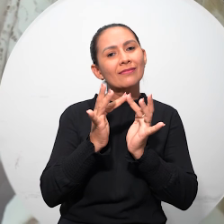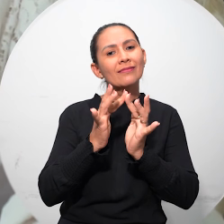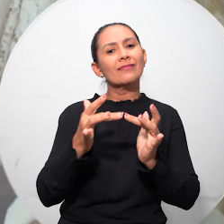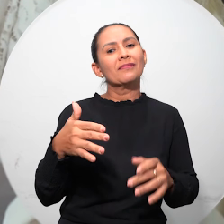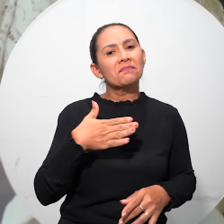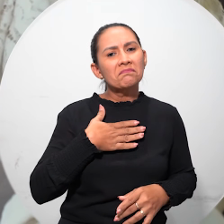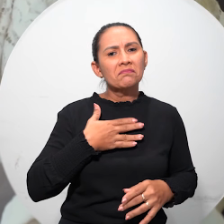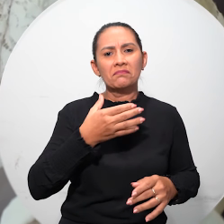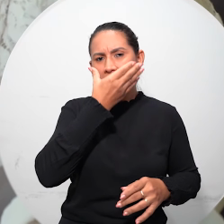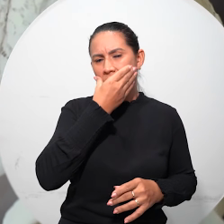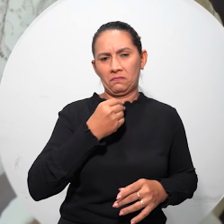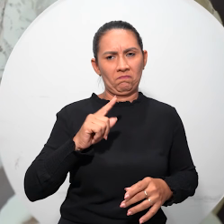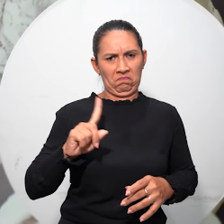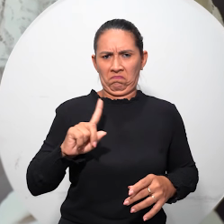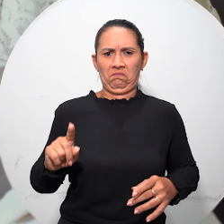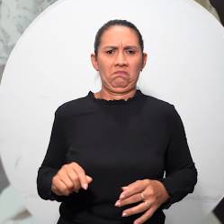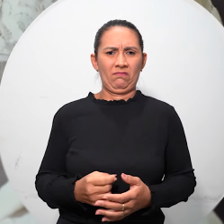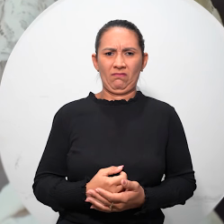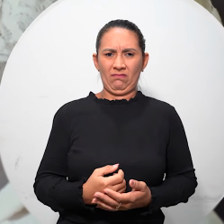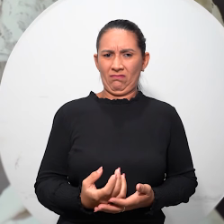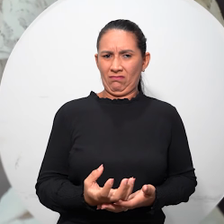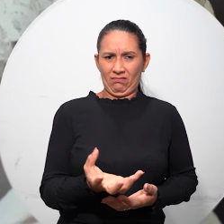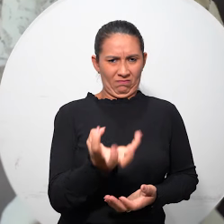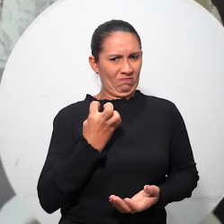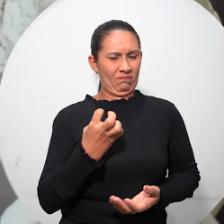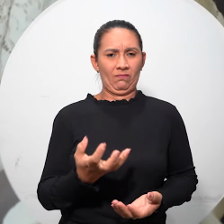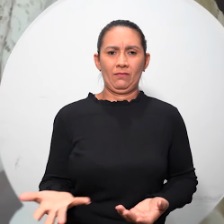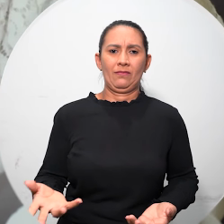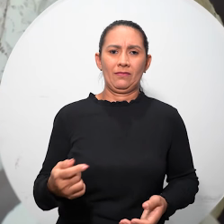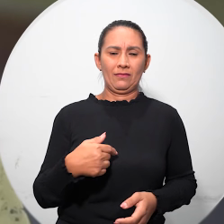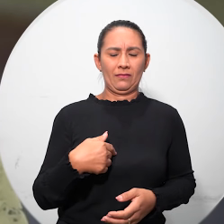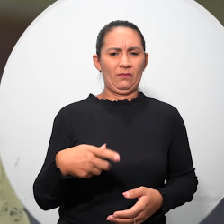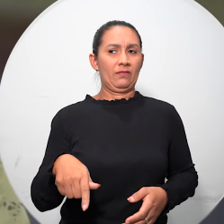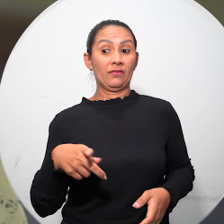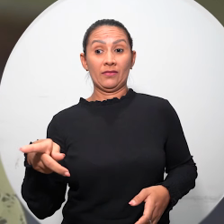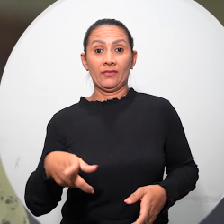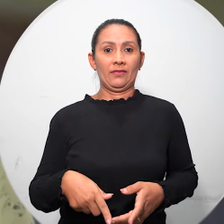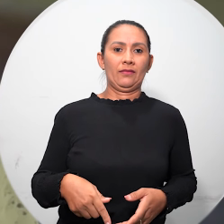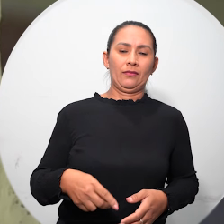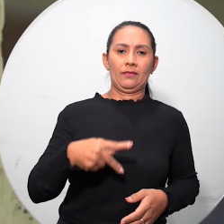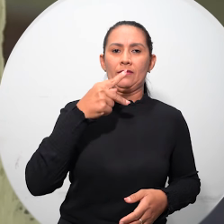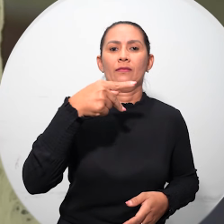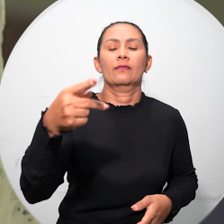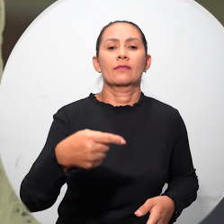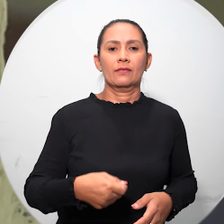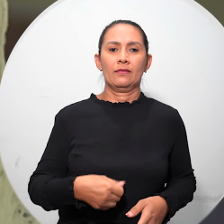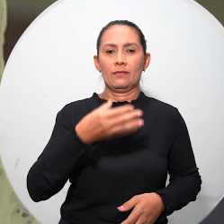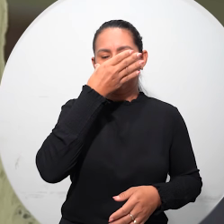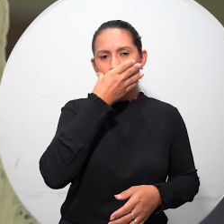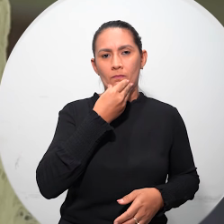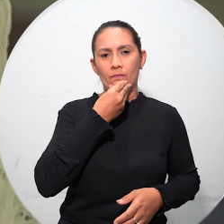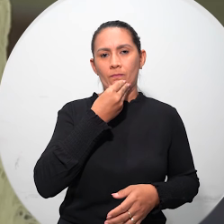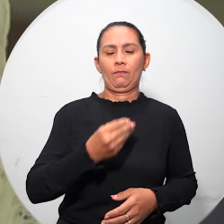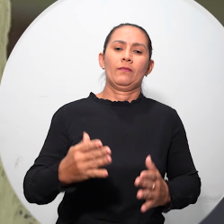foi indo, até que no fim ele disse, eu quero conversar com seu pai e falar com seu pai e pedir sua mãe em casamento. E foi na casa do meu pai, entrou